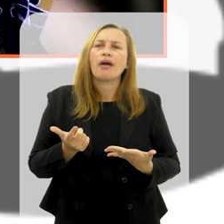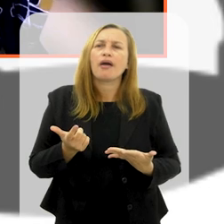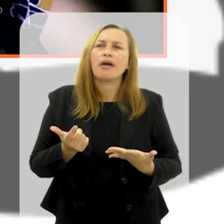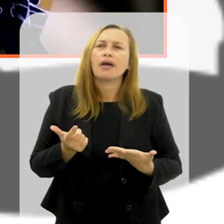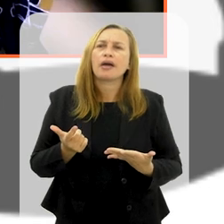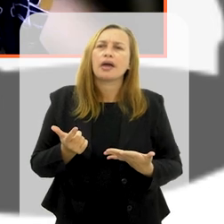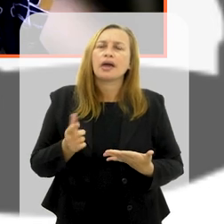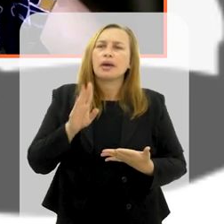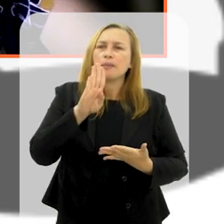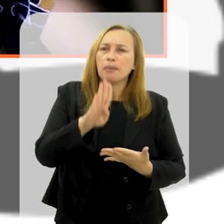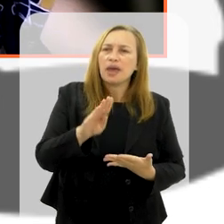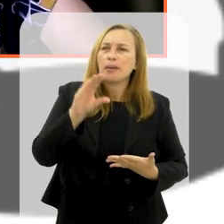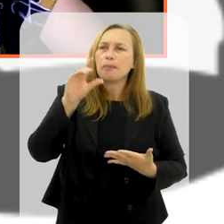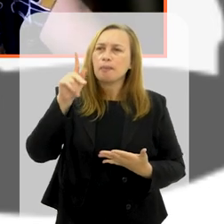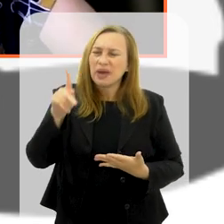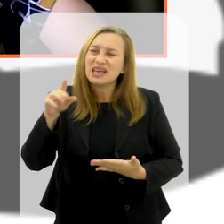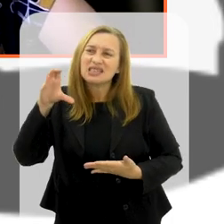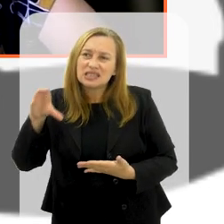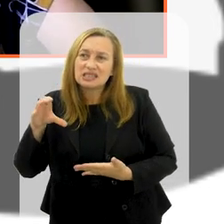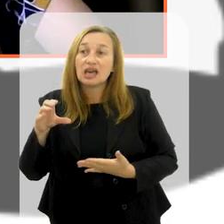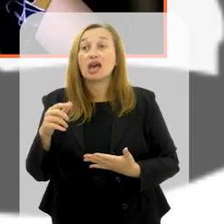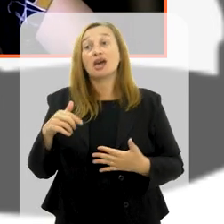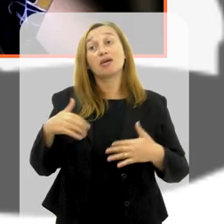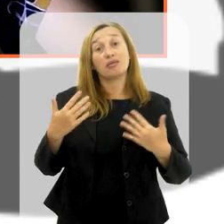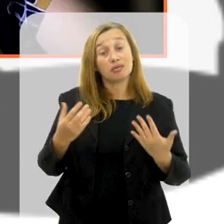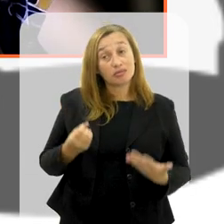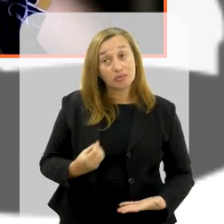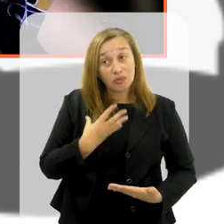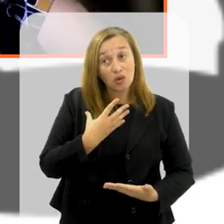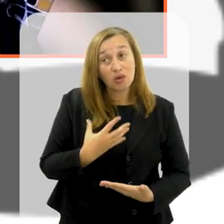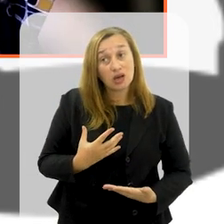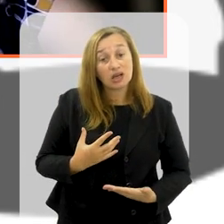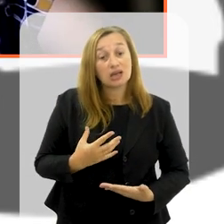sobre o BPC. Ponto. O BRICS